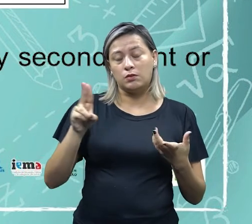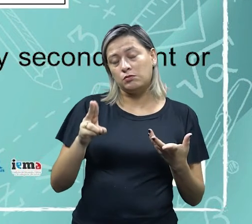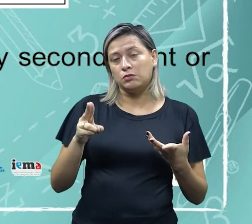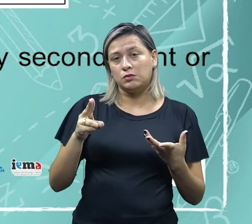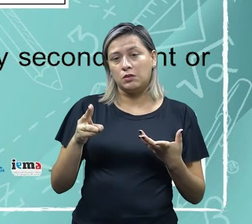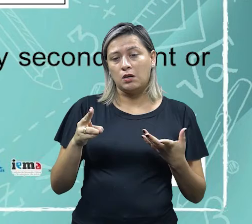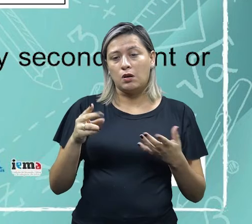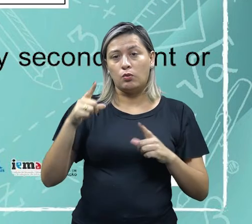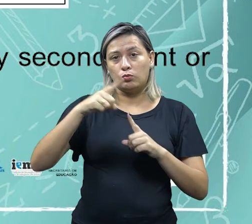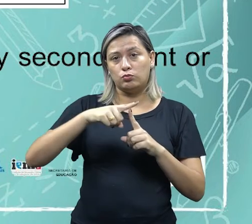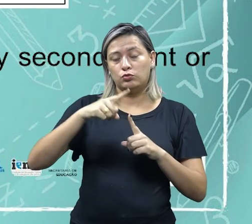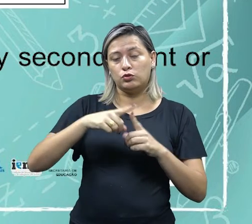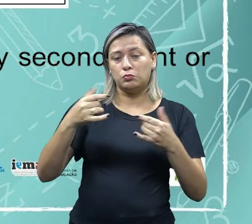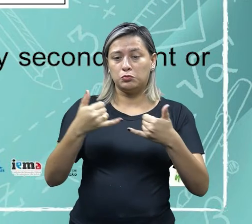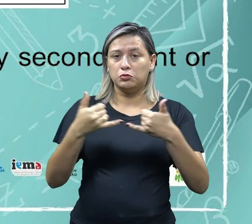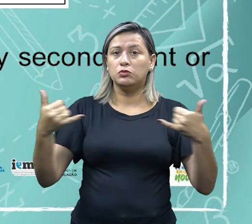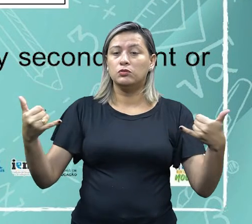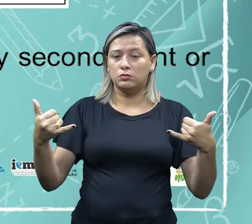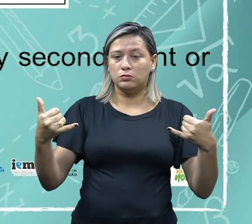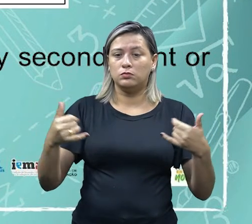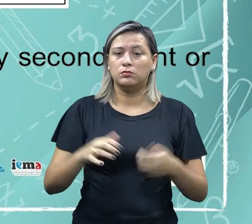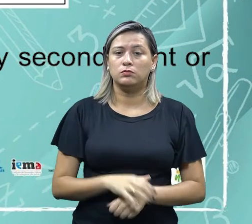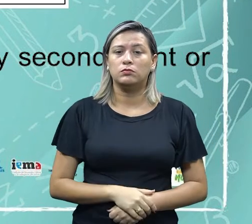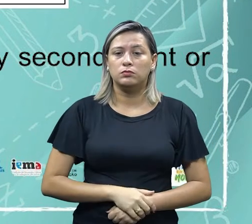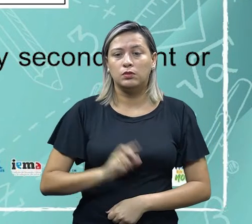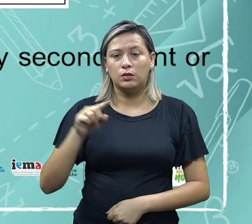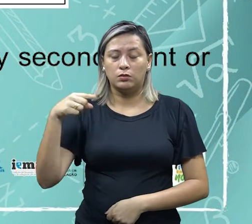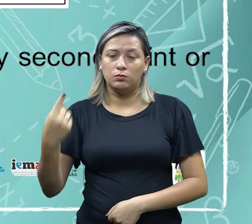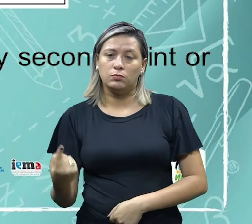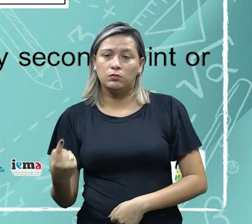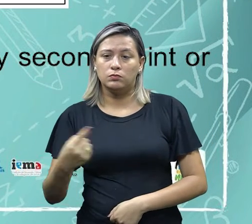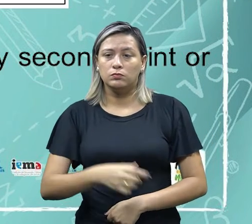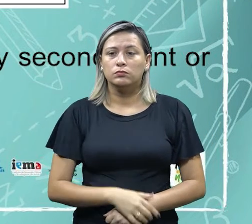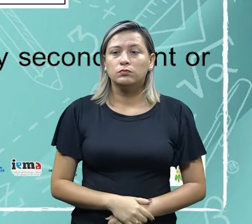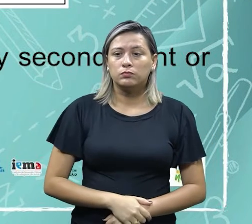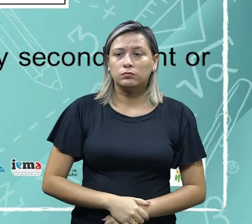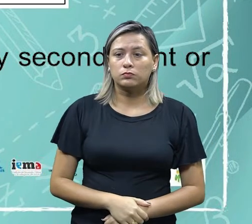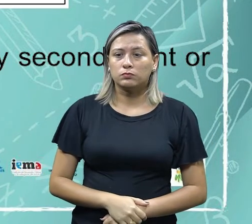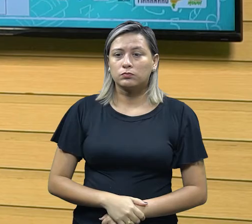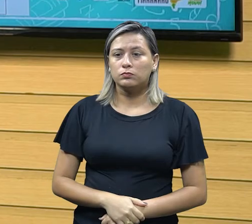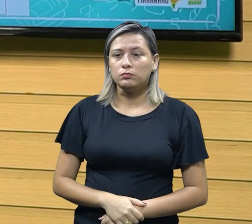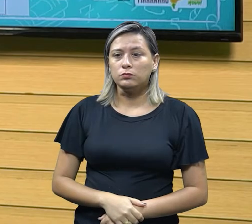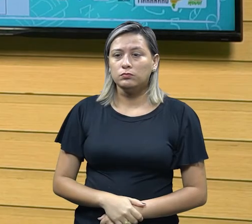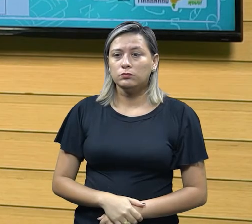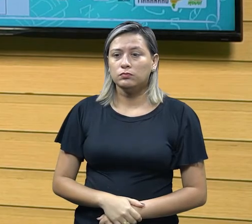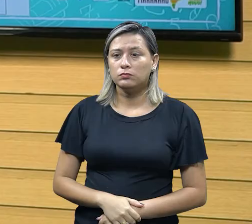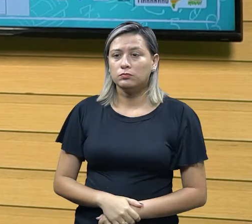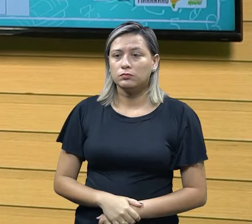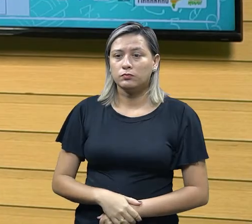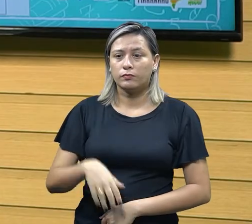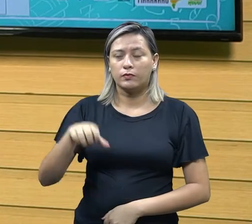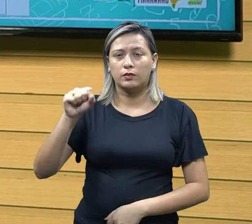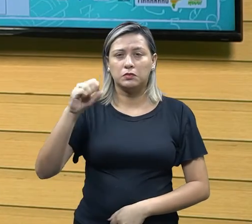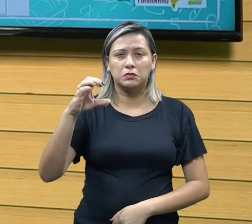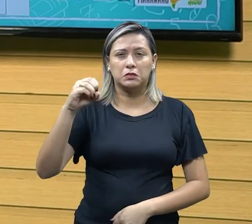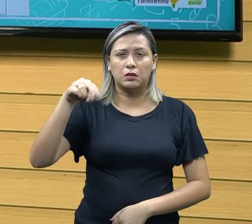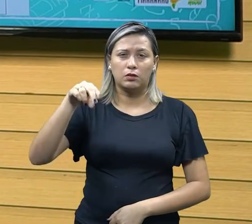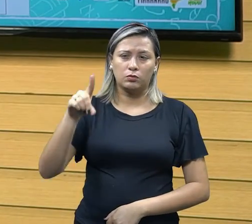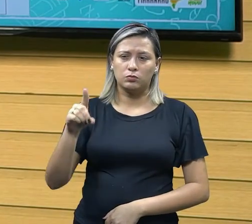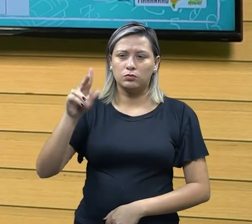horizontal, vertical, transversal. Tá? E Specify Second Point, então você vai fazer o